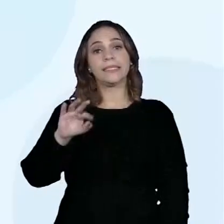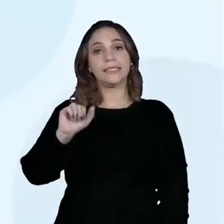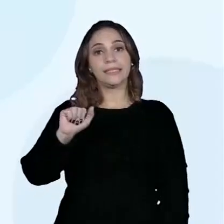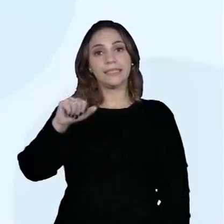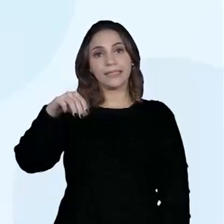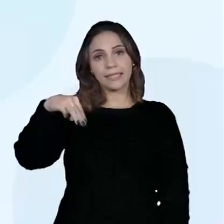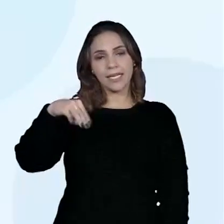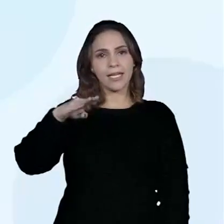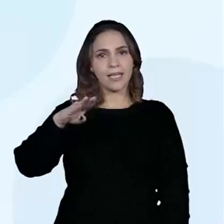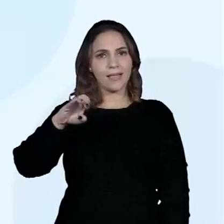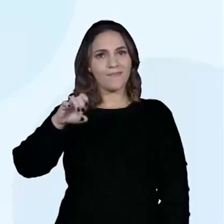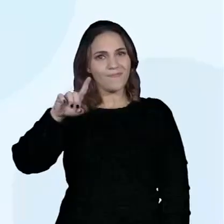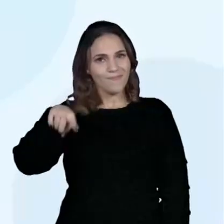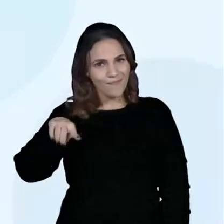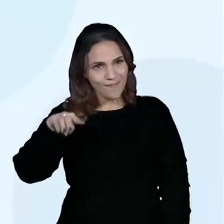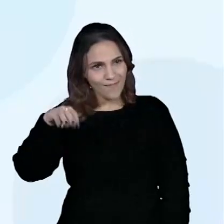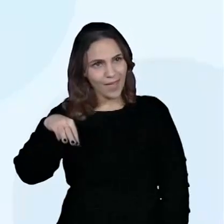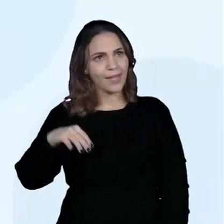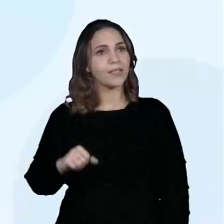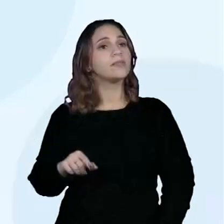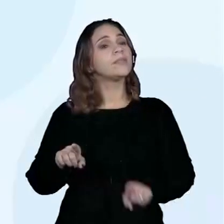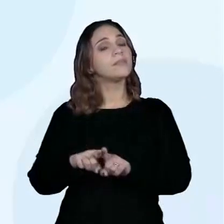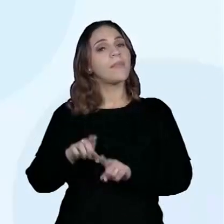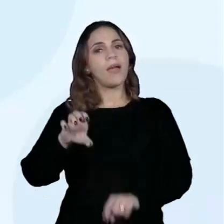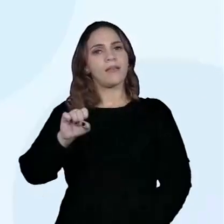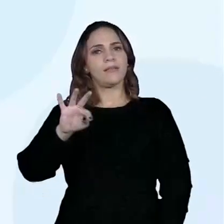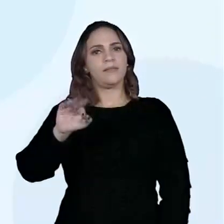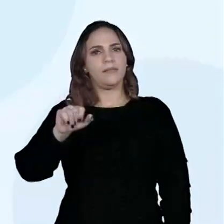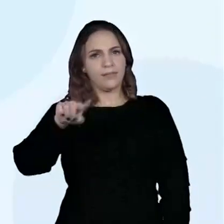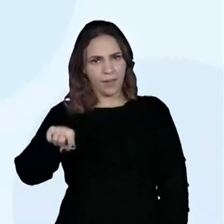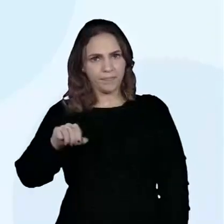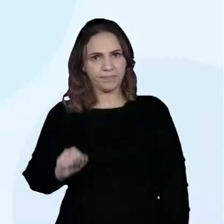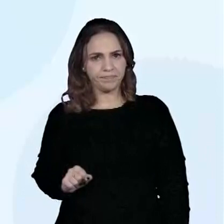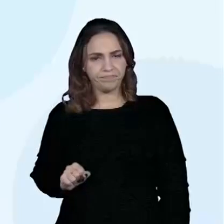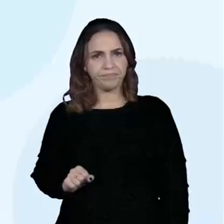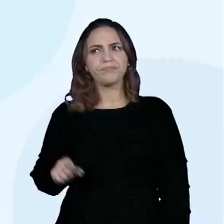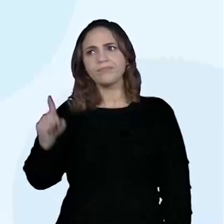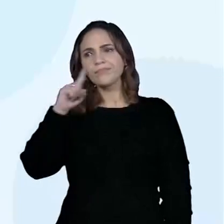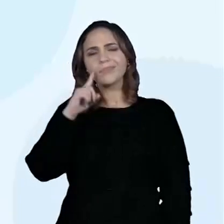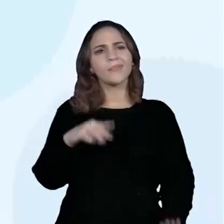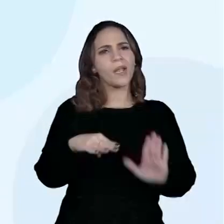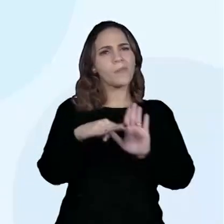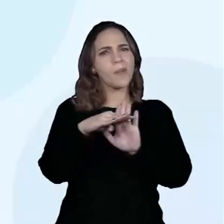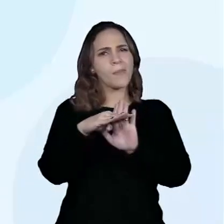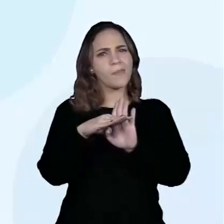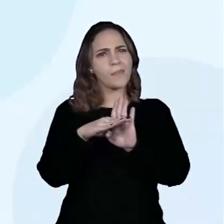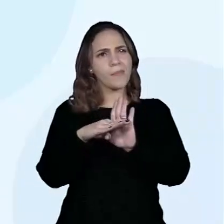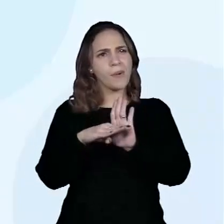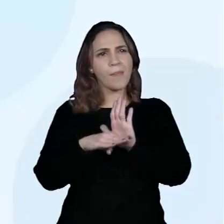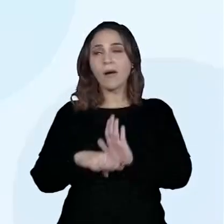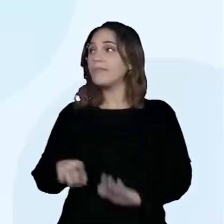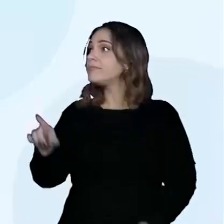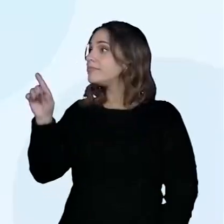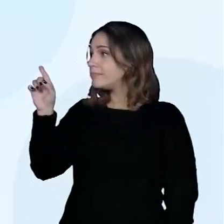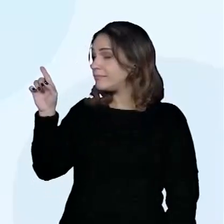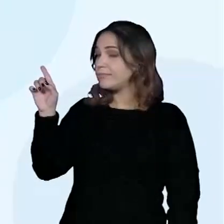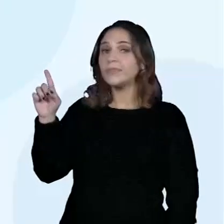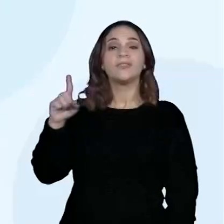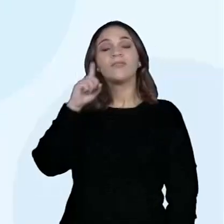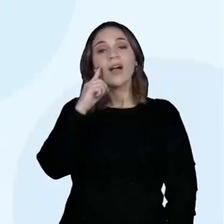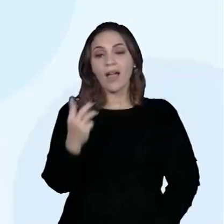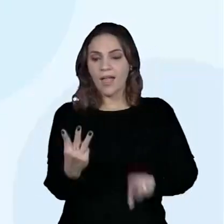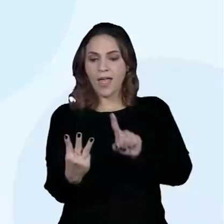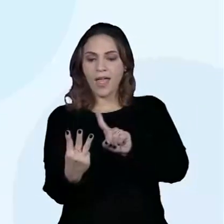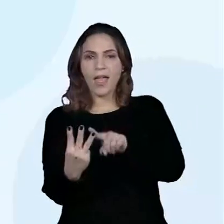também e está. Percebam que todas essas sílabas que